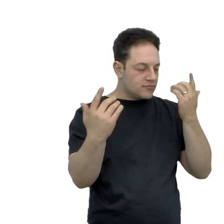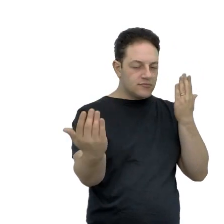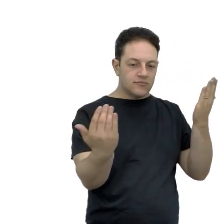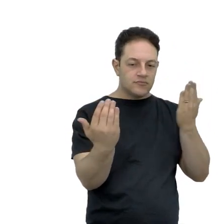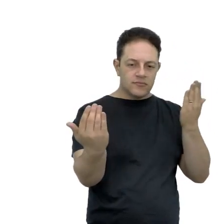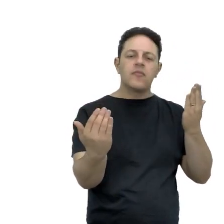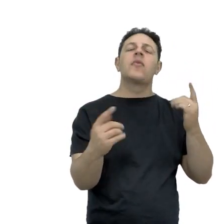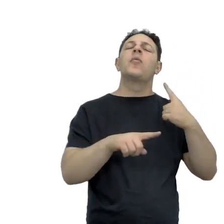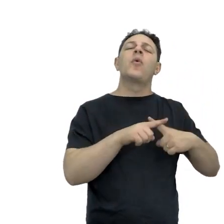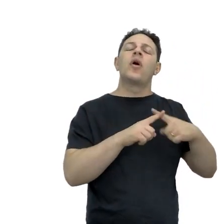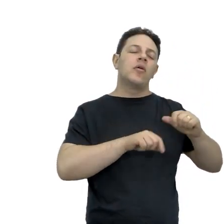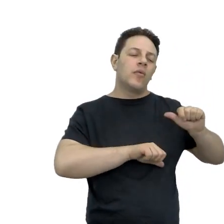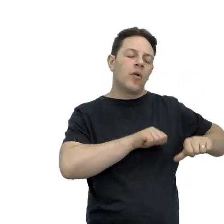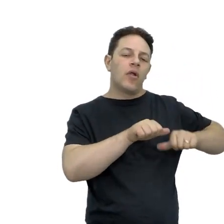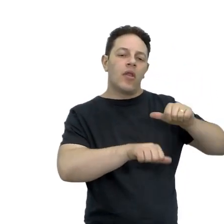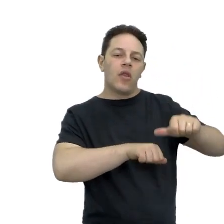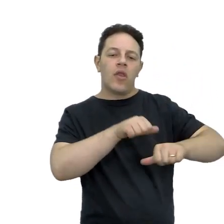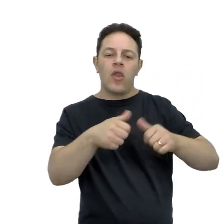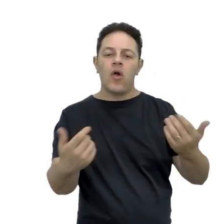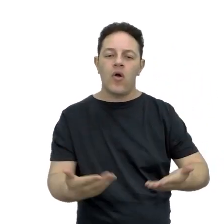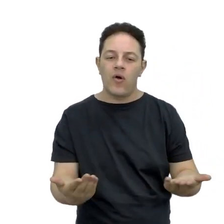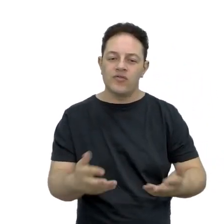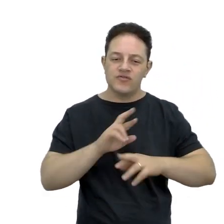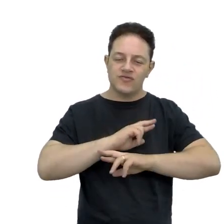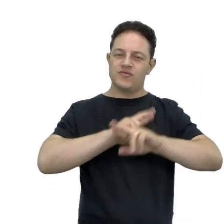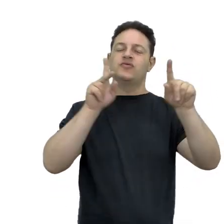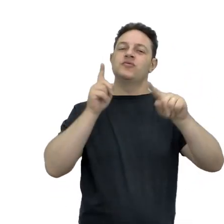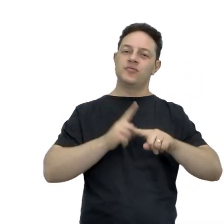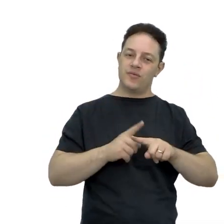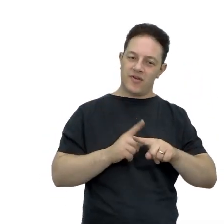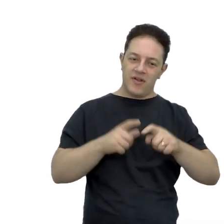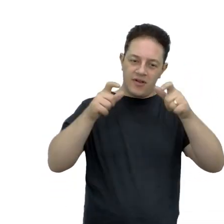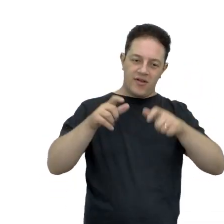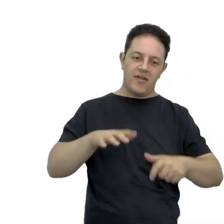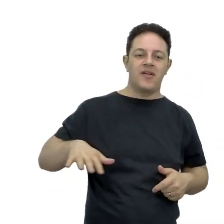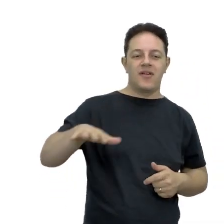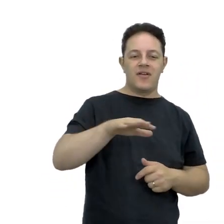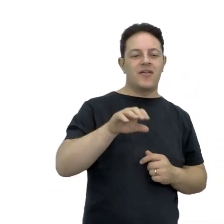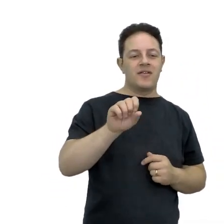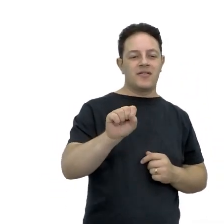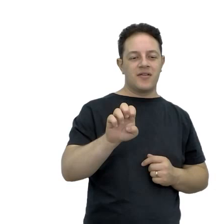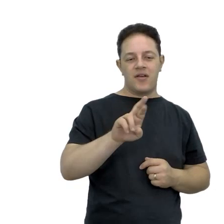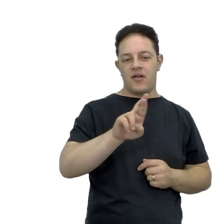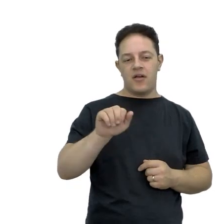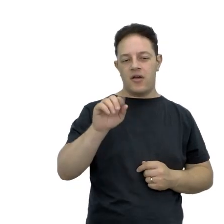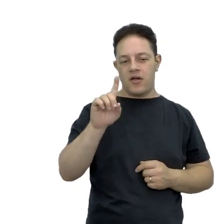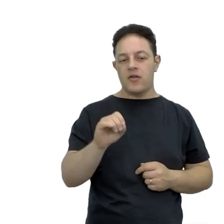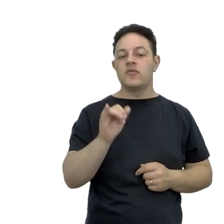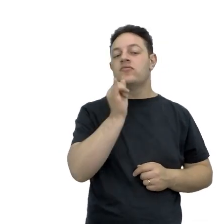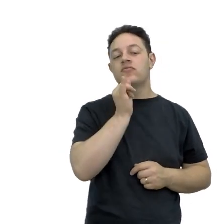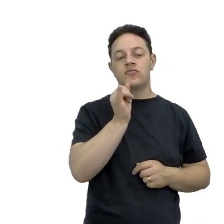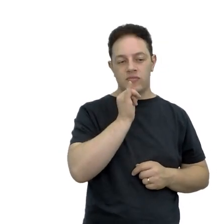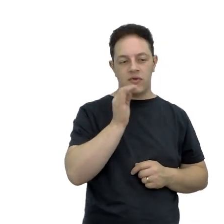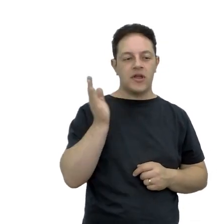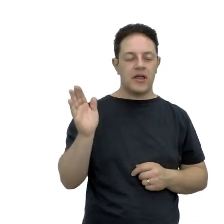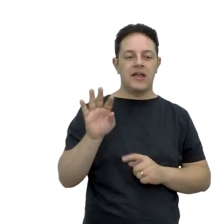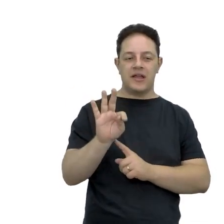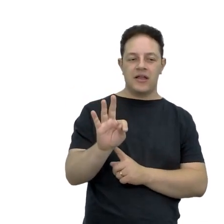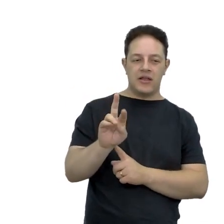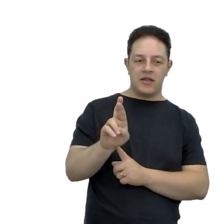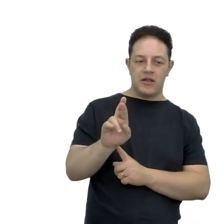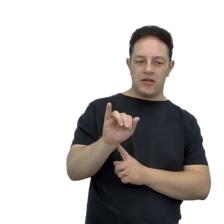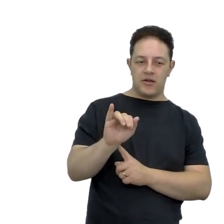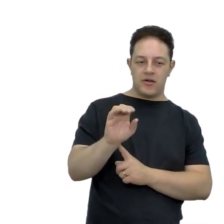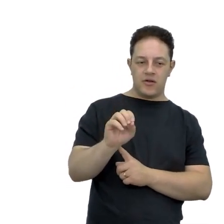levaram ao cenário atual do Cerrado, como, por exemplo, um triorama.